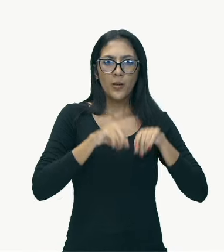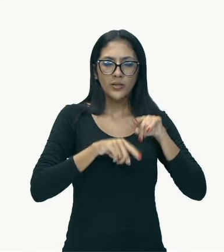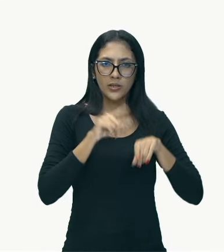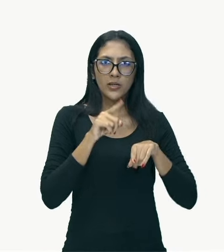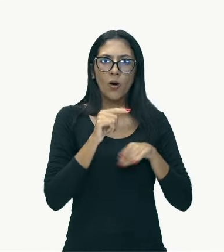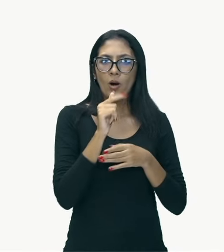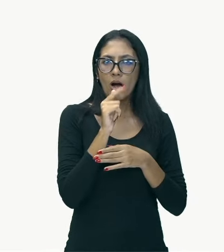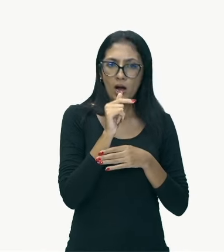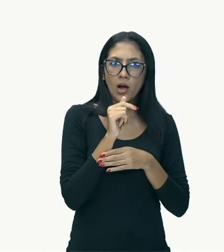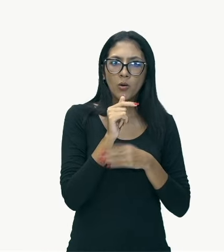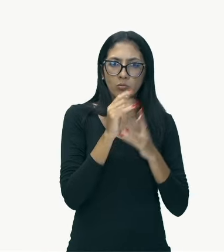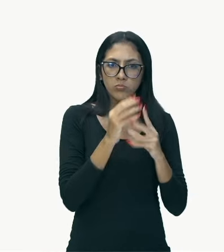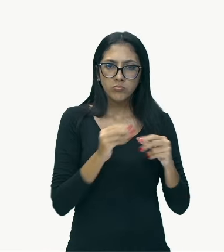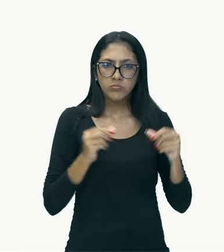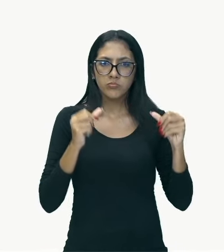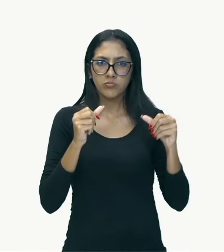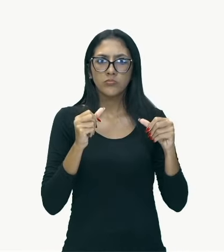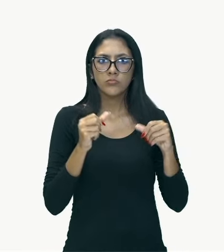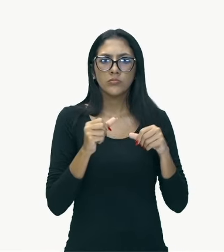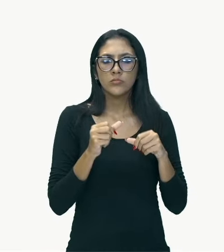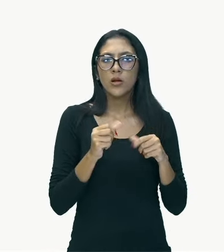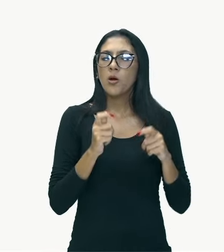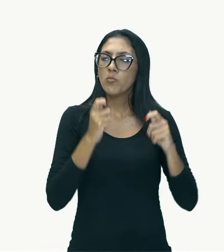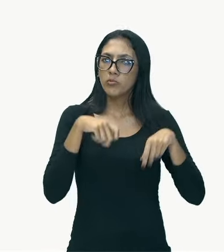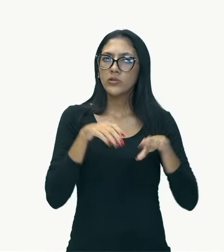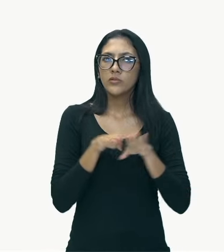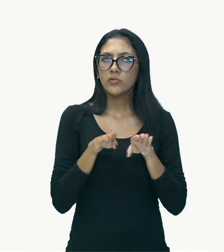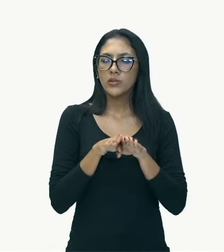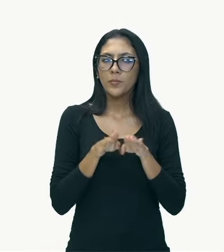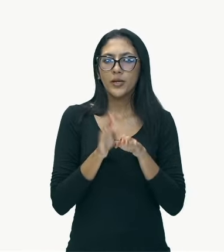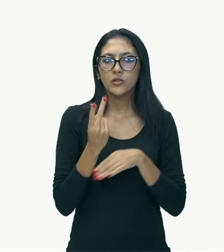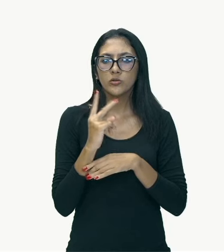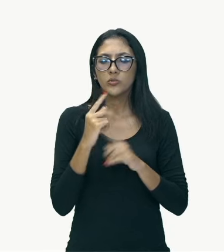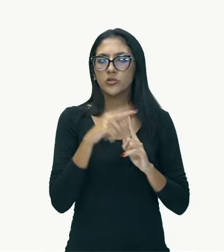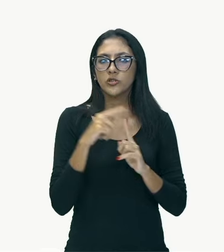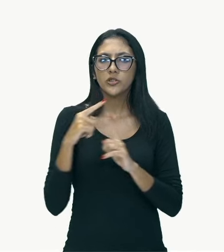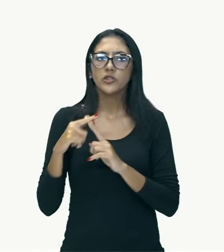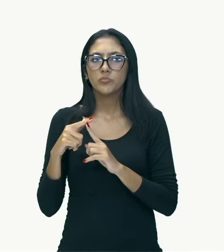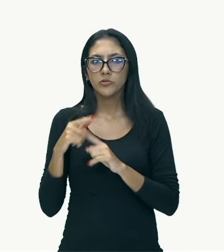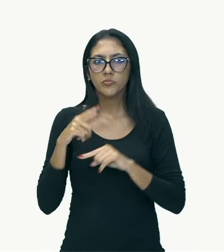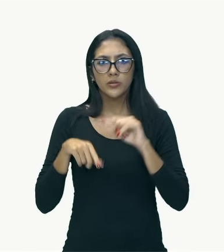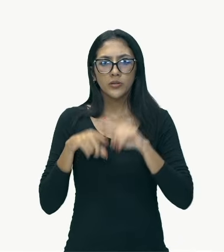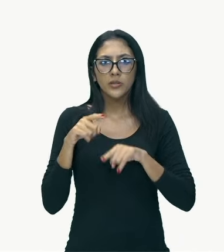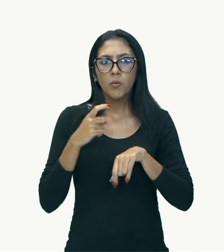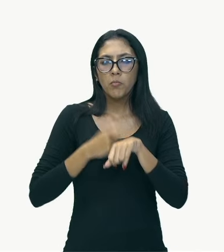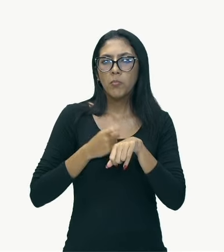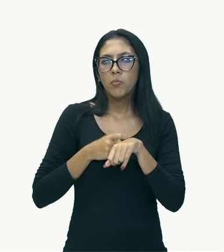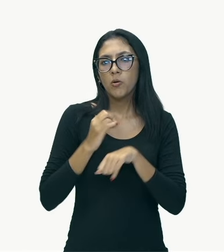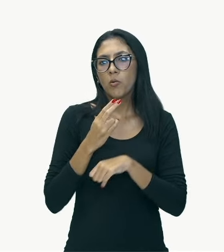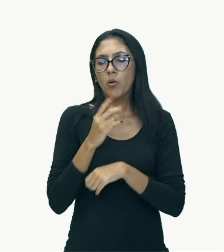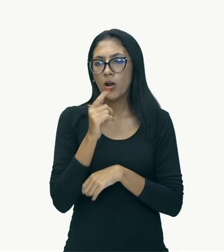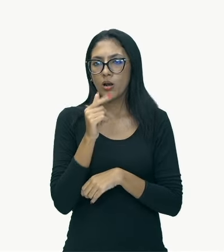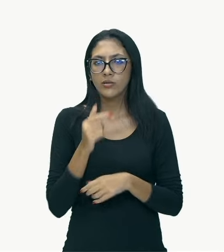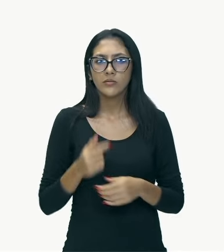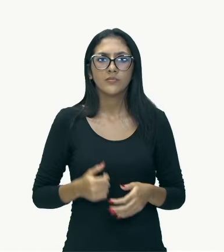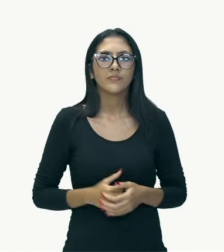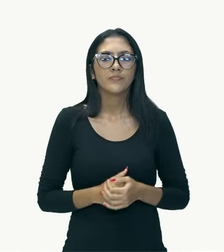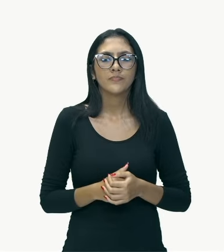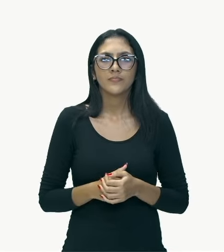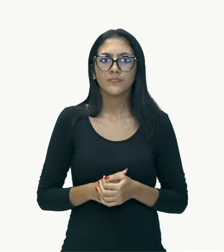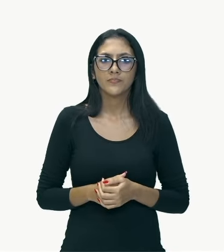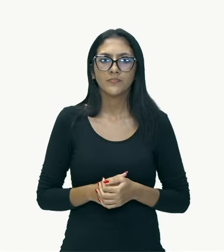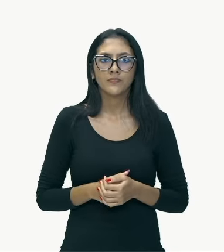e o dispersante pode ser um líquido ou pode ser um sólido. E